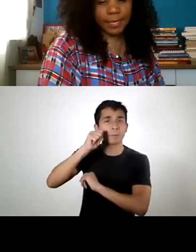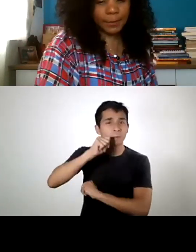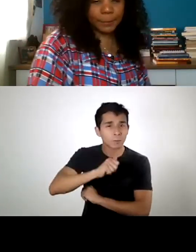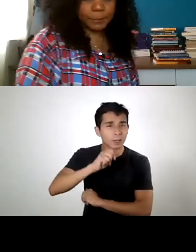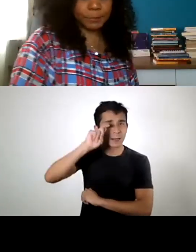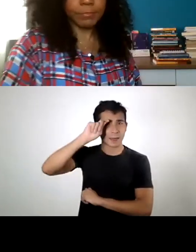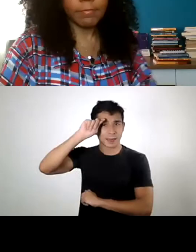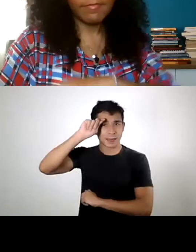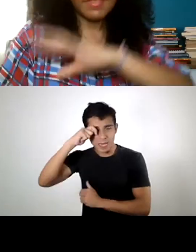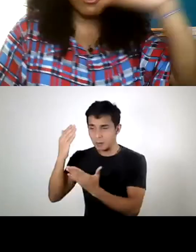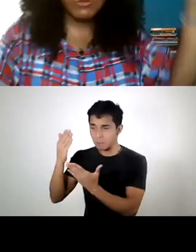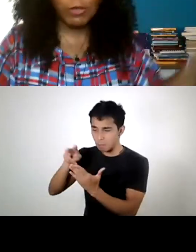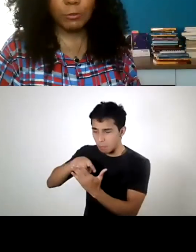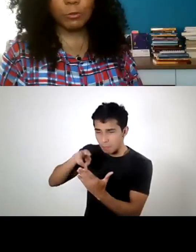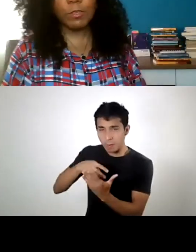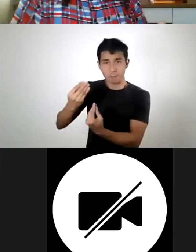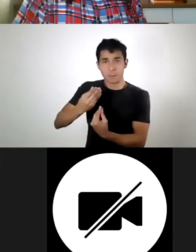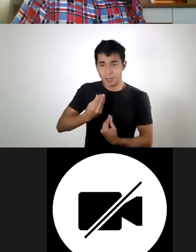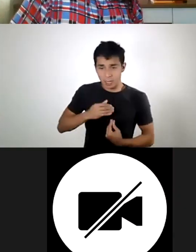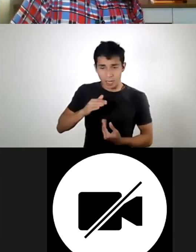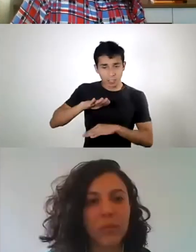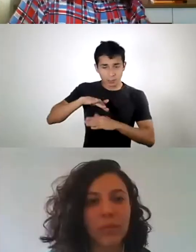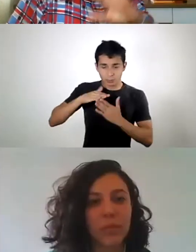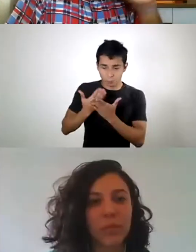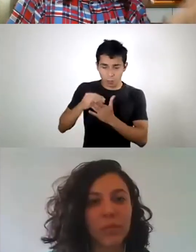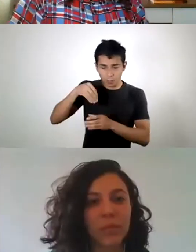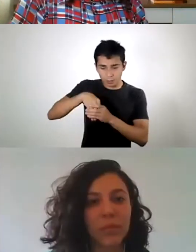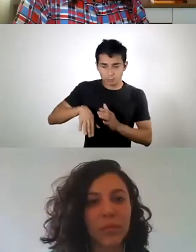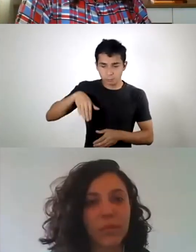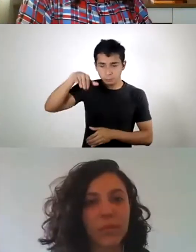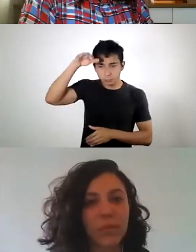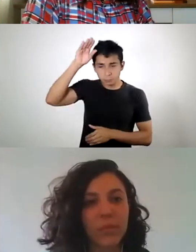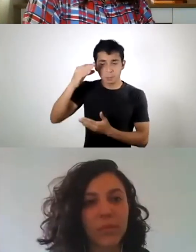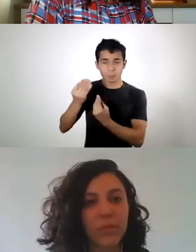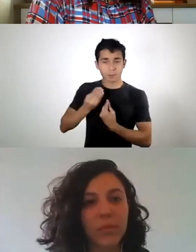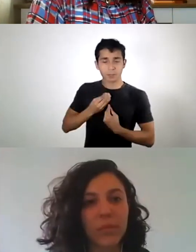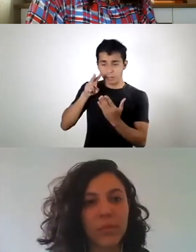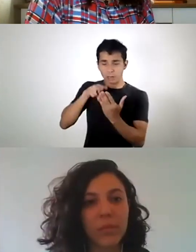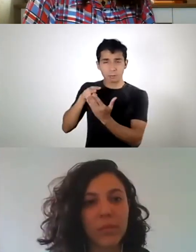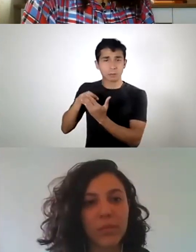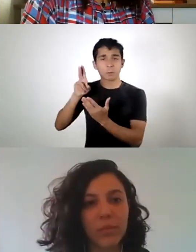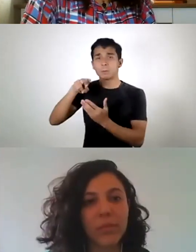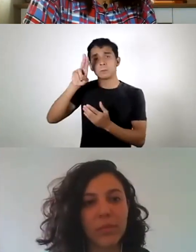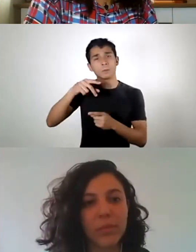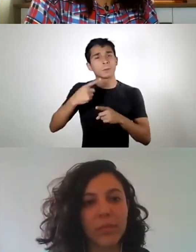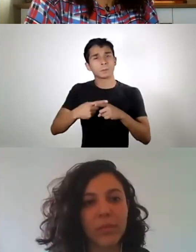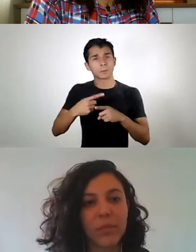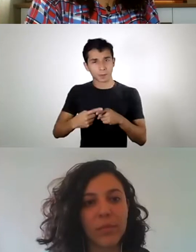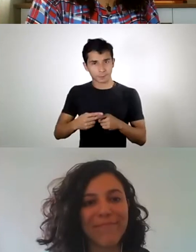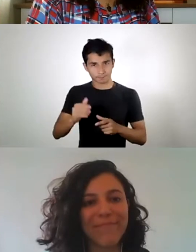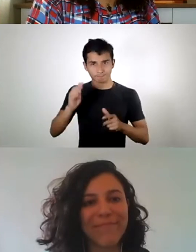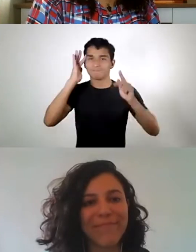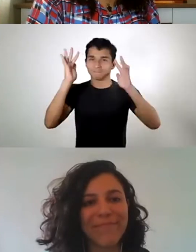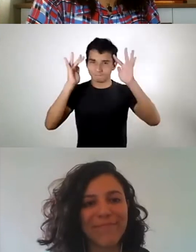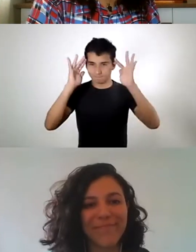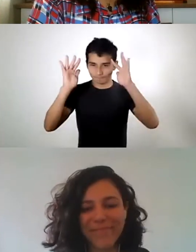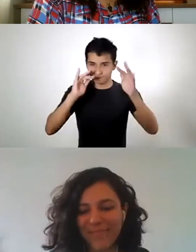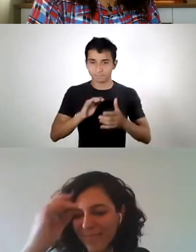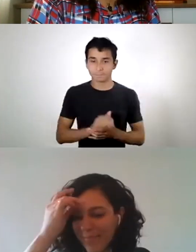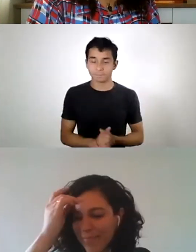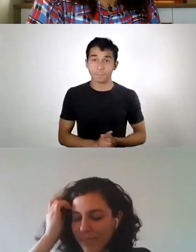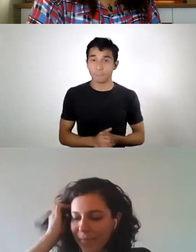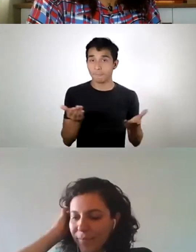E aí, jogando tudo isso para vocês, a gente vai dar agora um tempo para vocês respirarem, só que eu vou espelhar